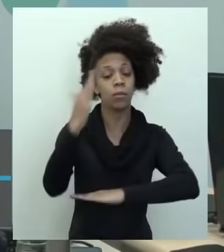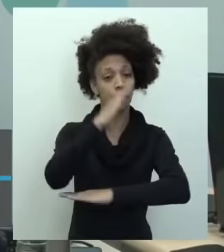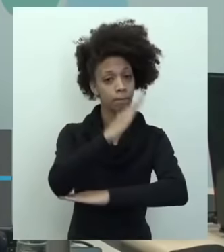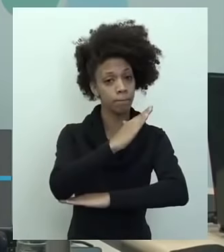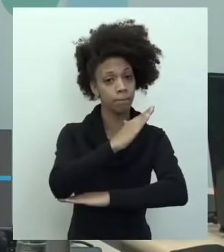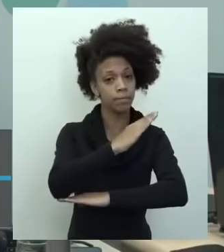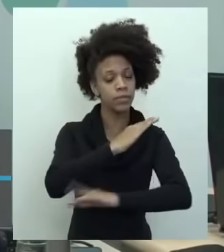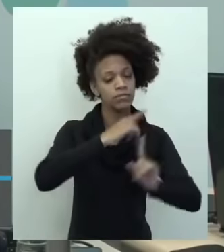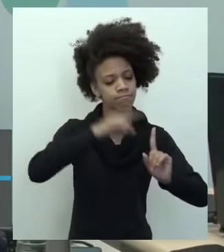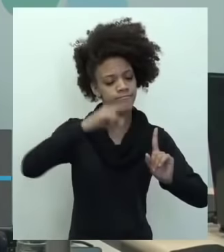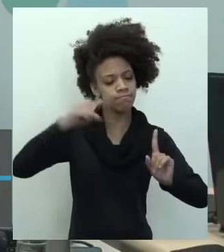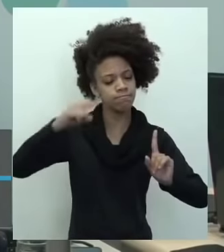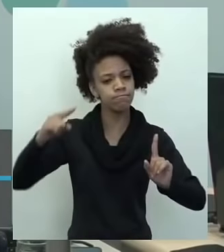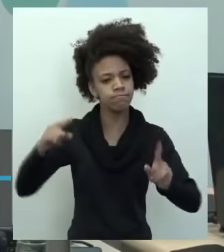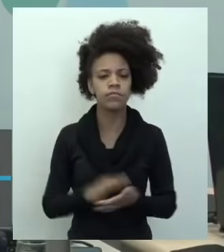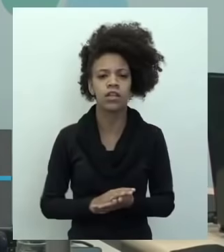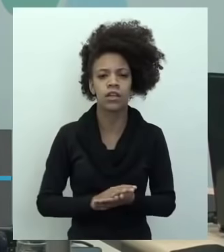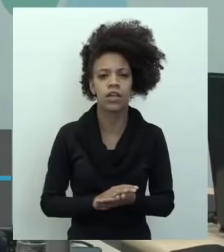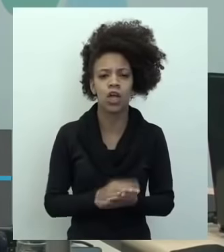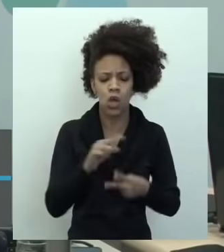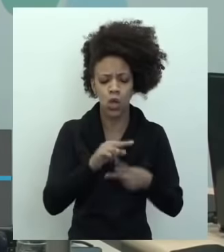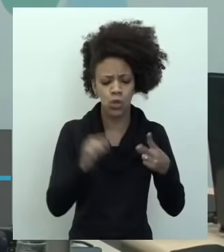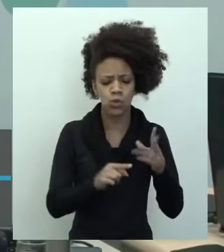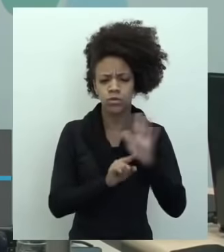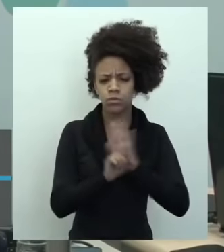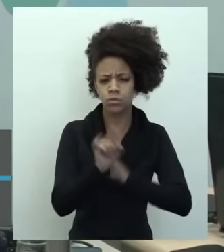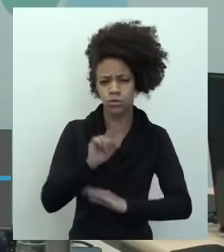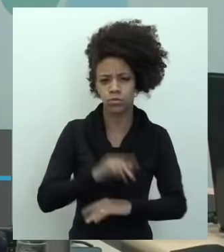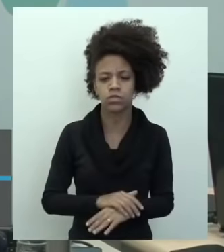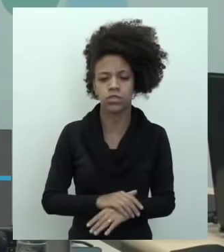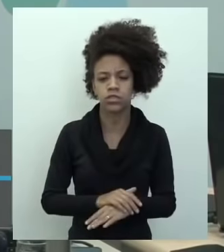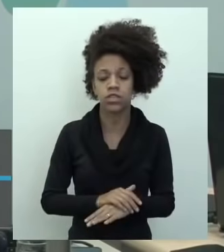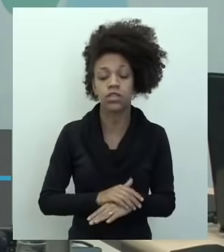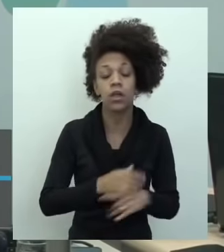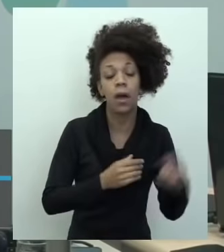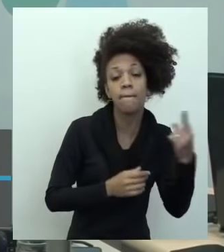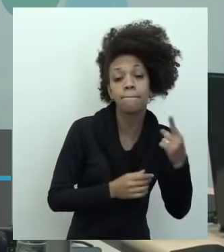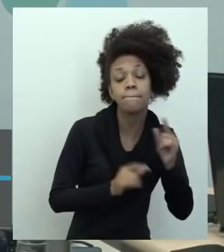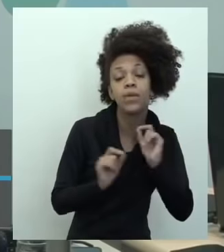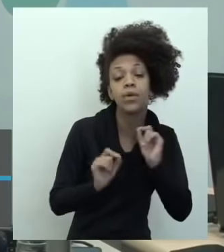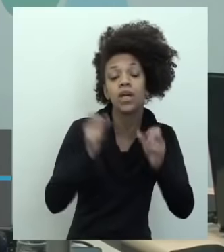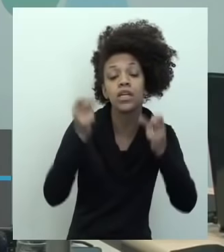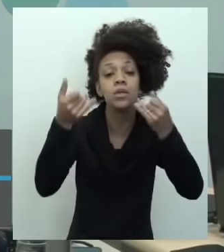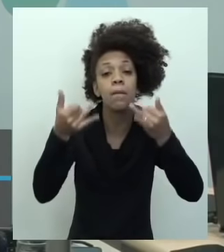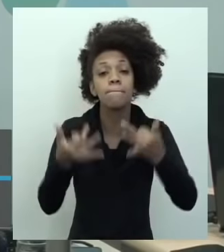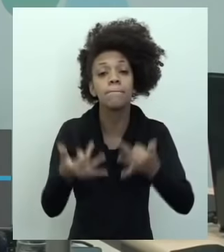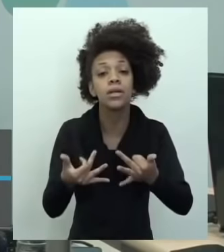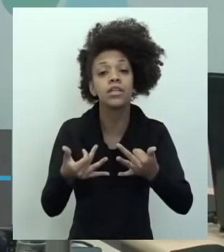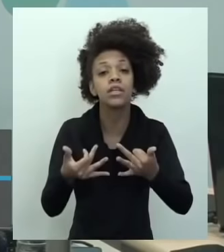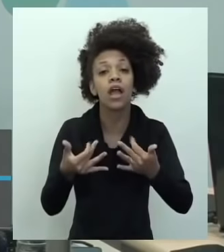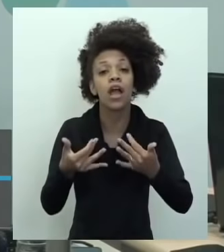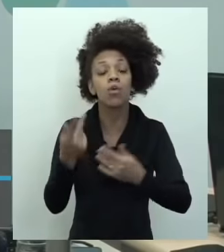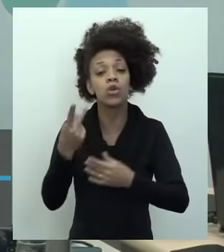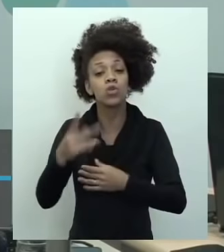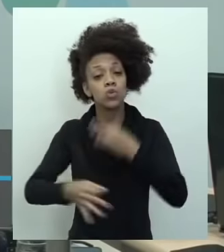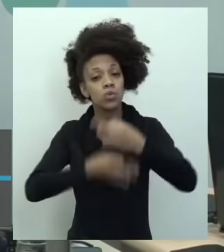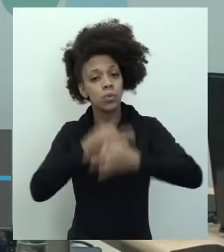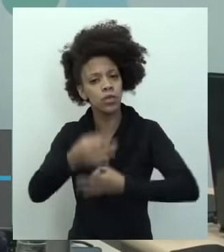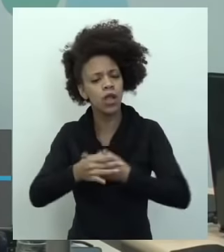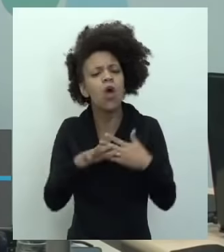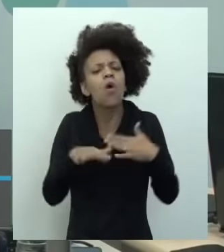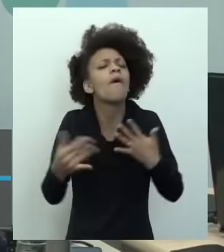escalas. Deixamos para vocês 2 questões de sondagem. Então, a primeira questão é, explique com suas palavras qual a importância de